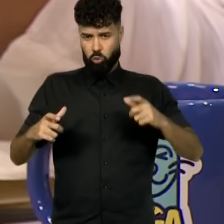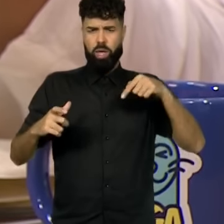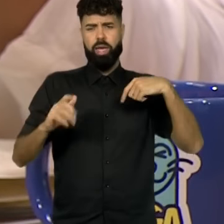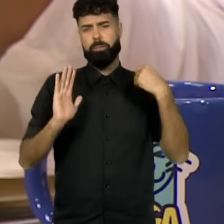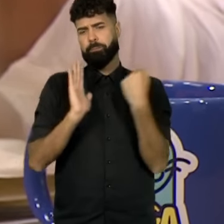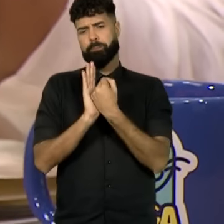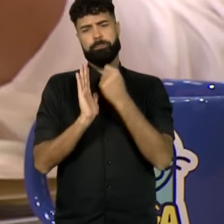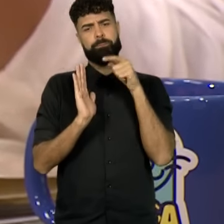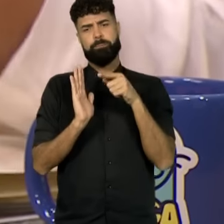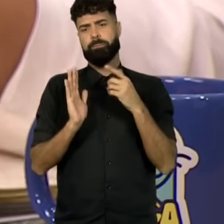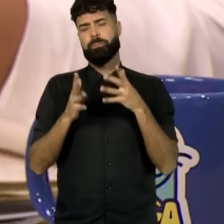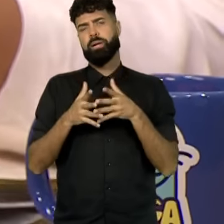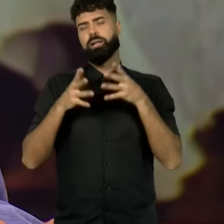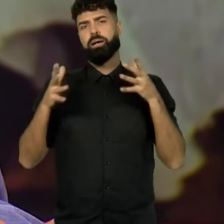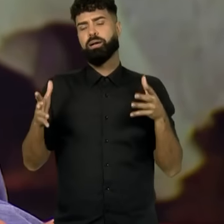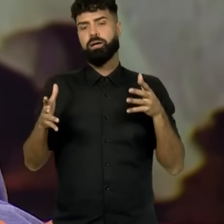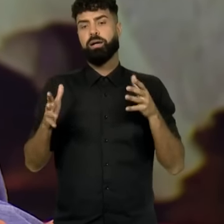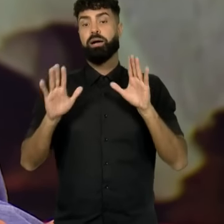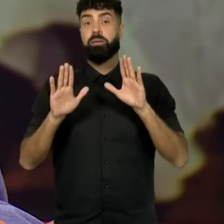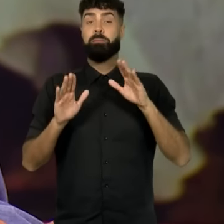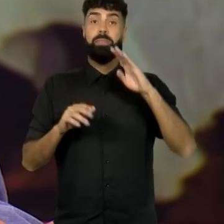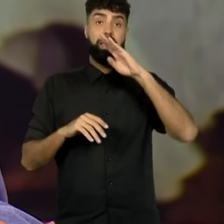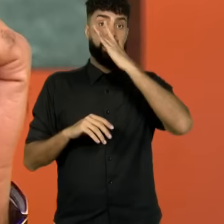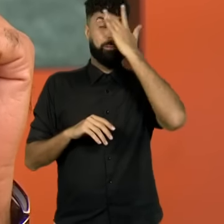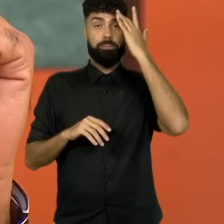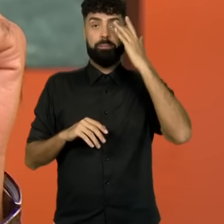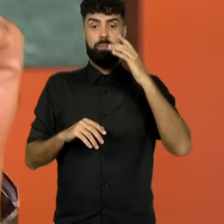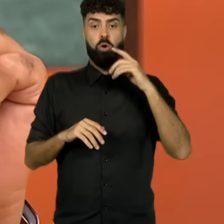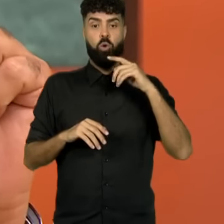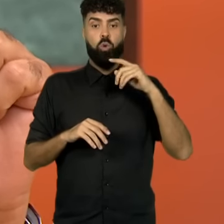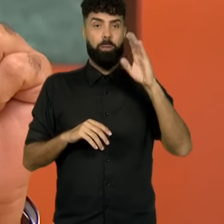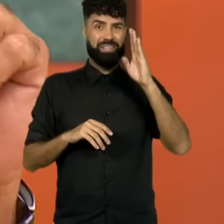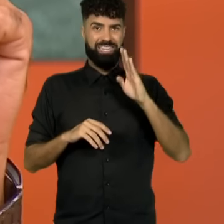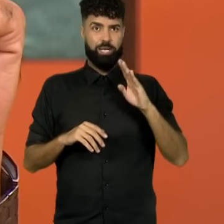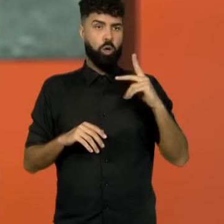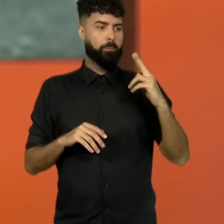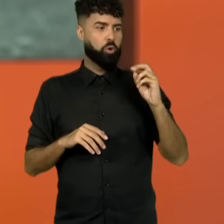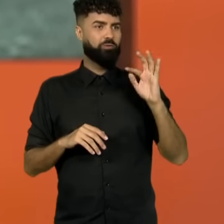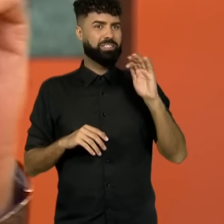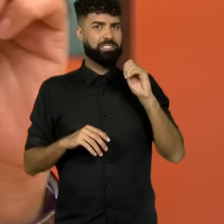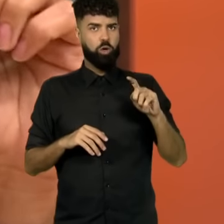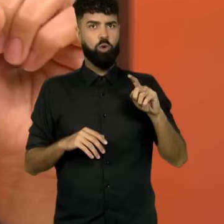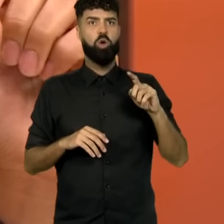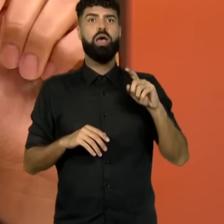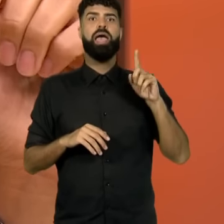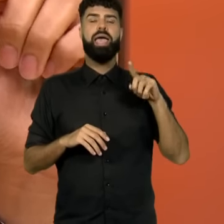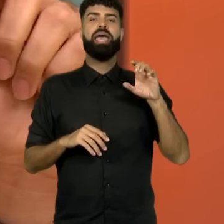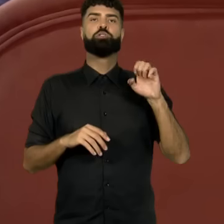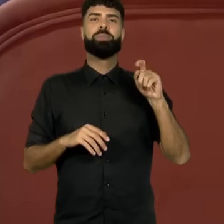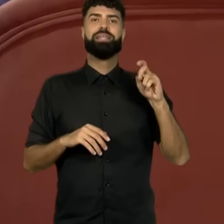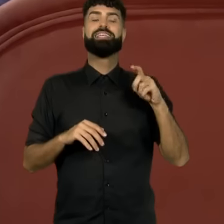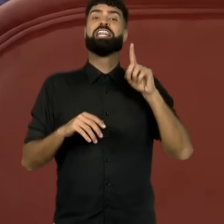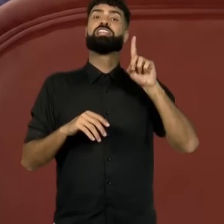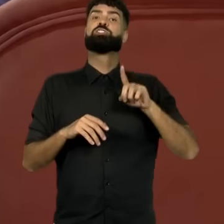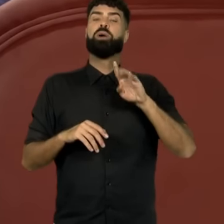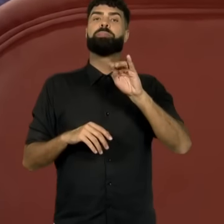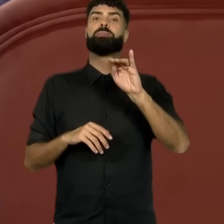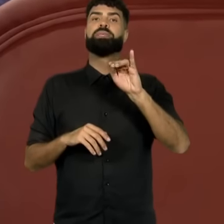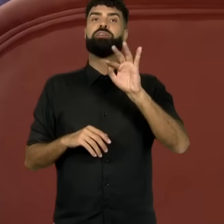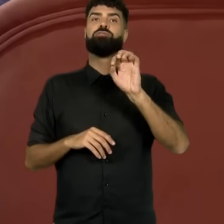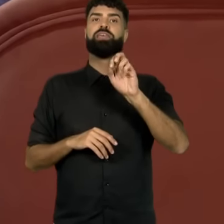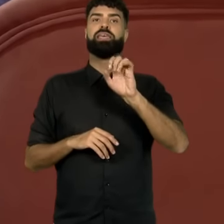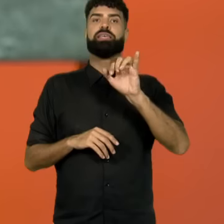marco, né, absoluto, mas. O Brasileiro Profissão Esperança foi muito importante, porque teve a direção da Bibi. Da Bibi Ferreira, sim, exatamente. Né?